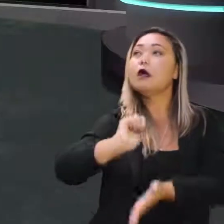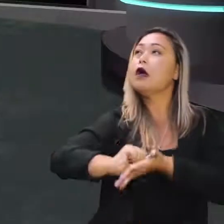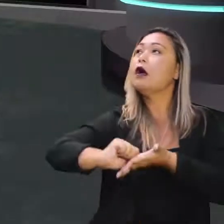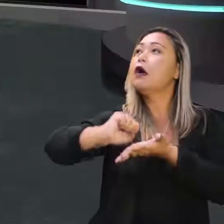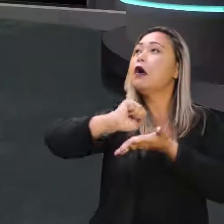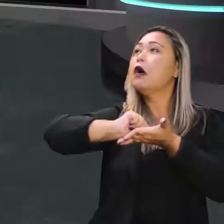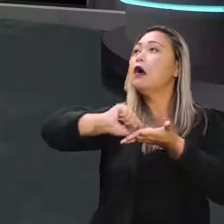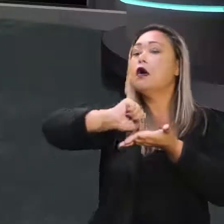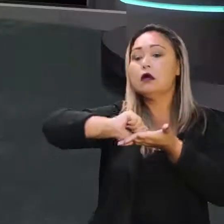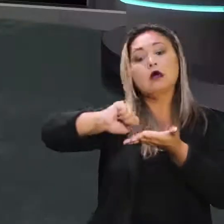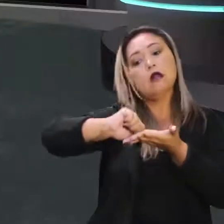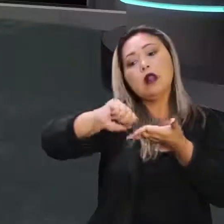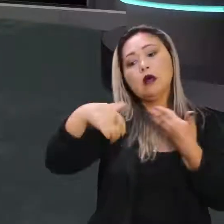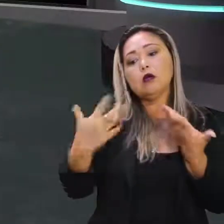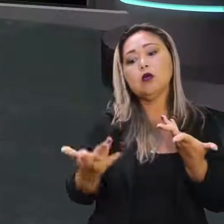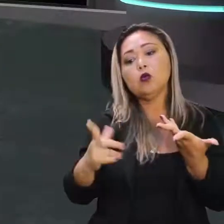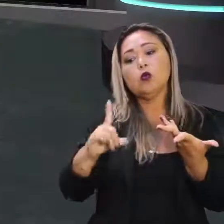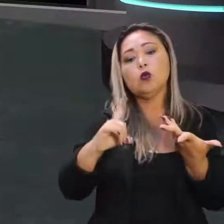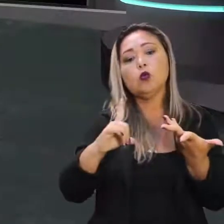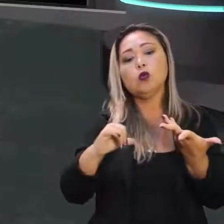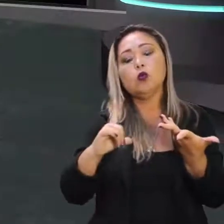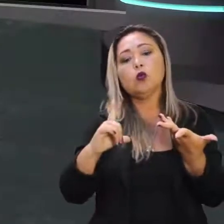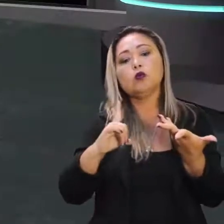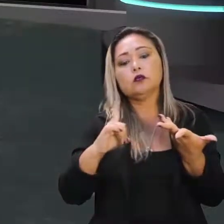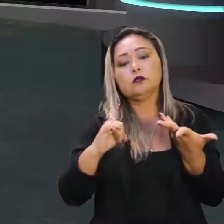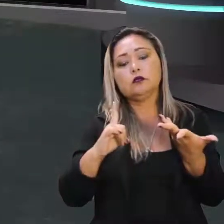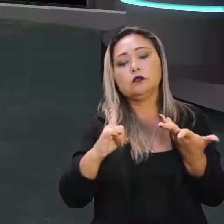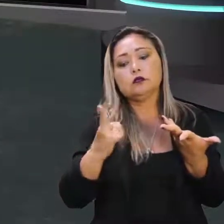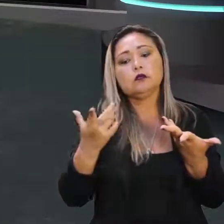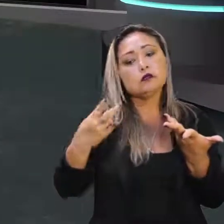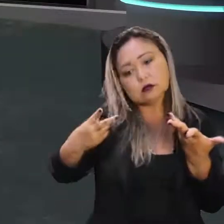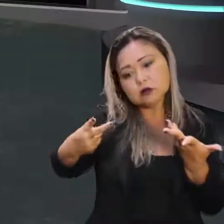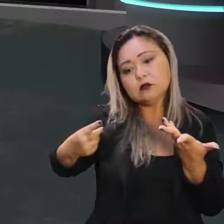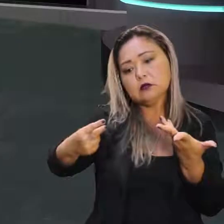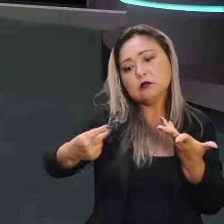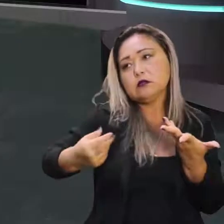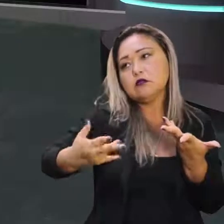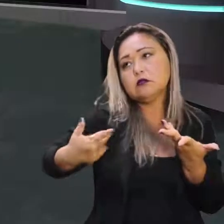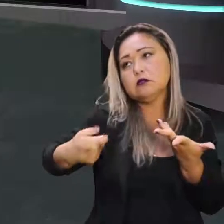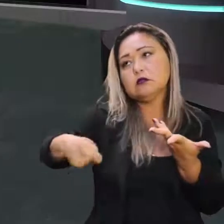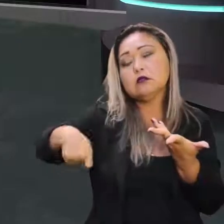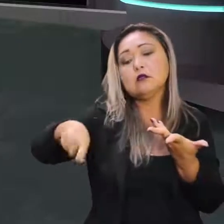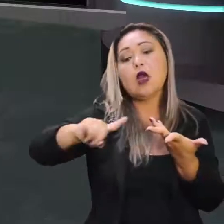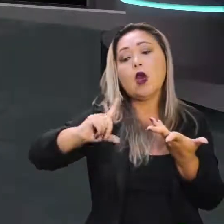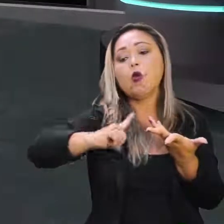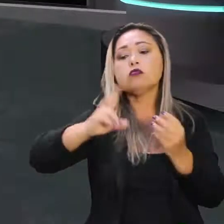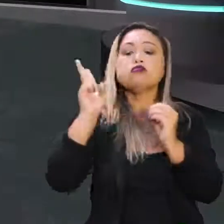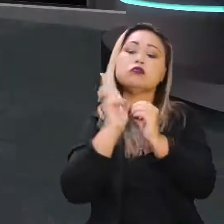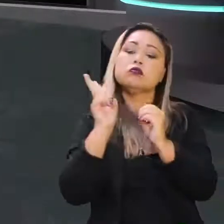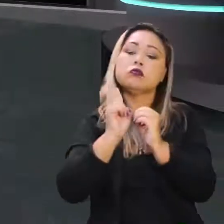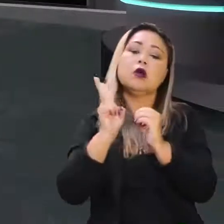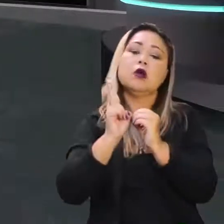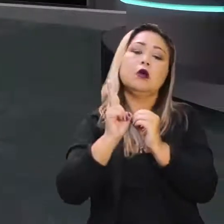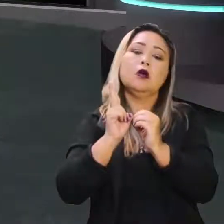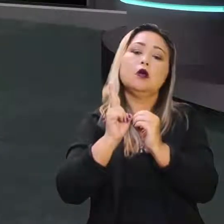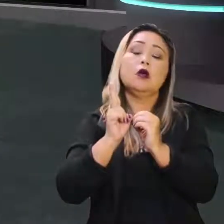que isso acontece, tem resquícios até hoje. É claro que os índios não